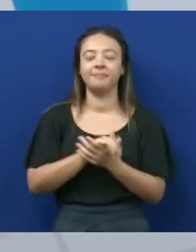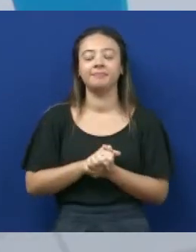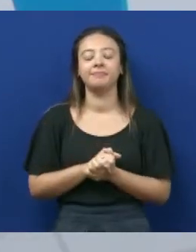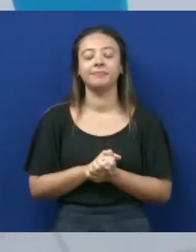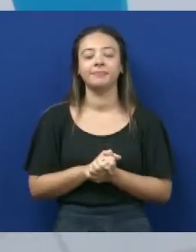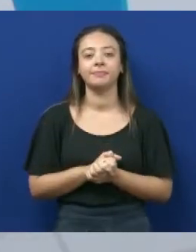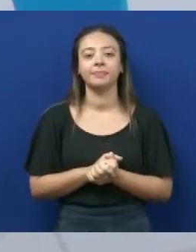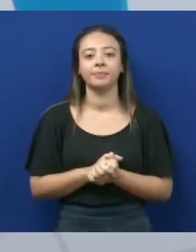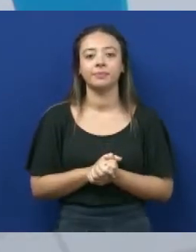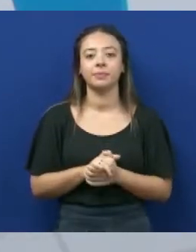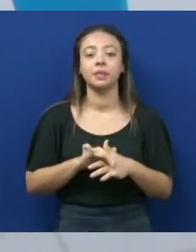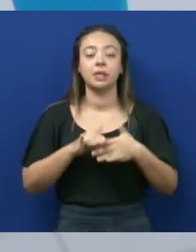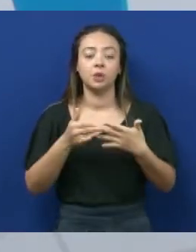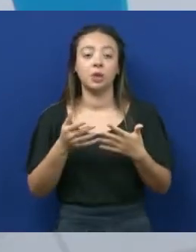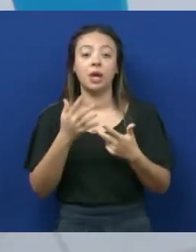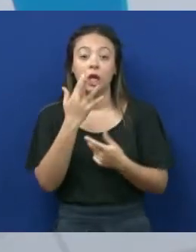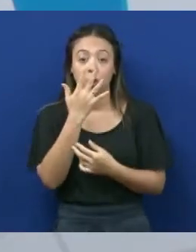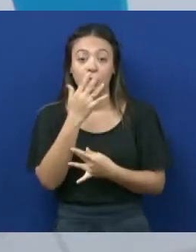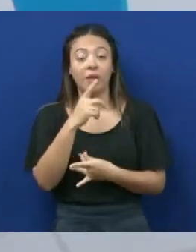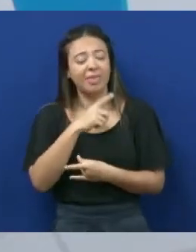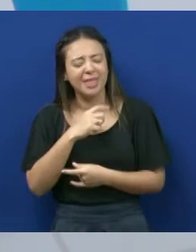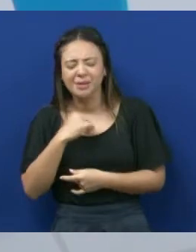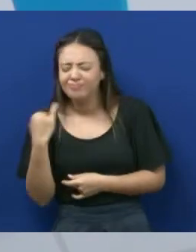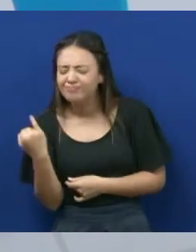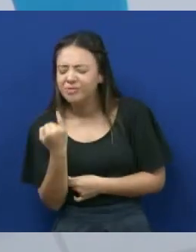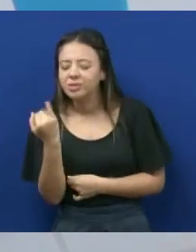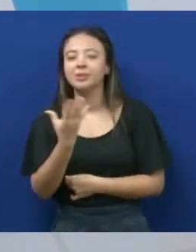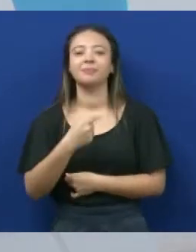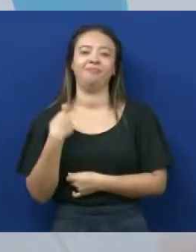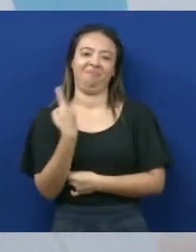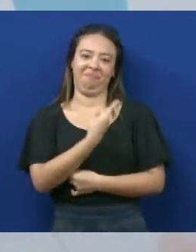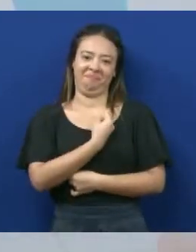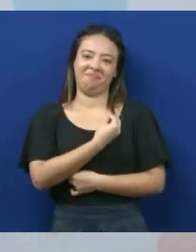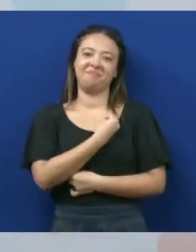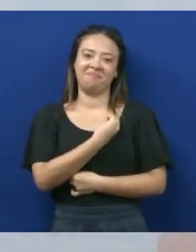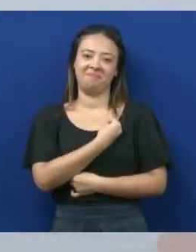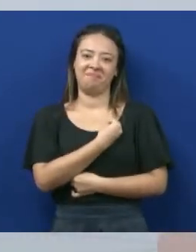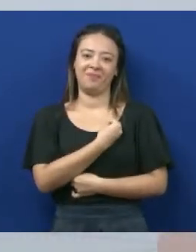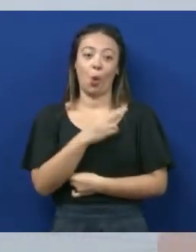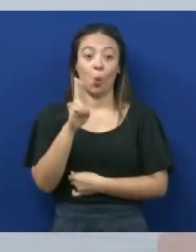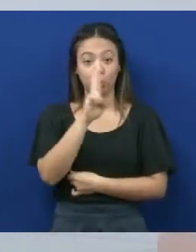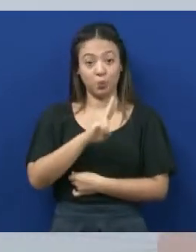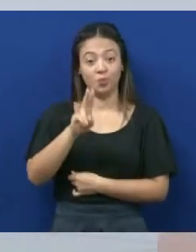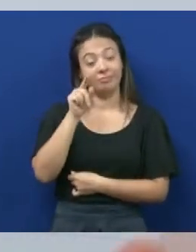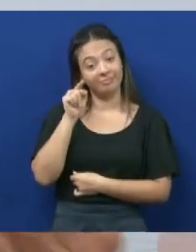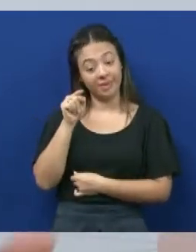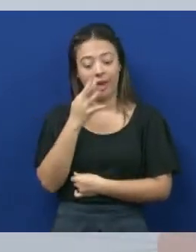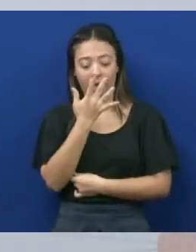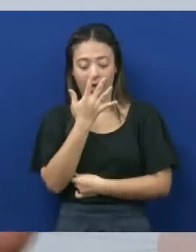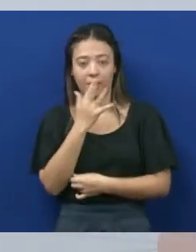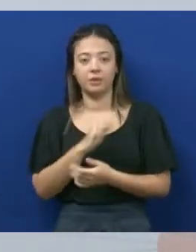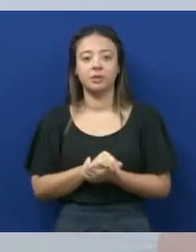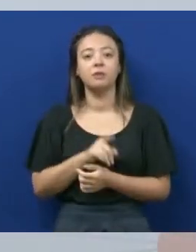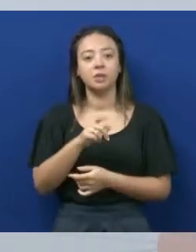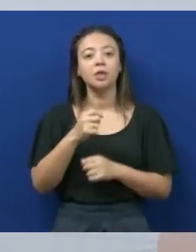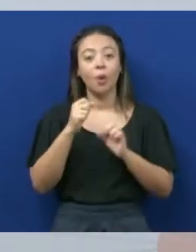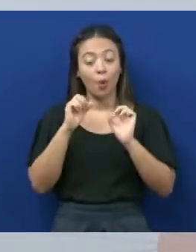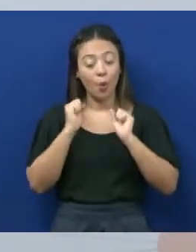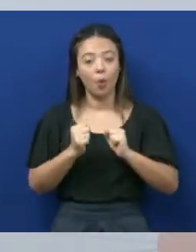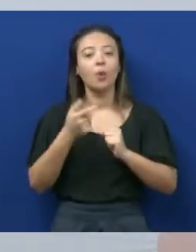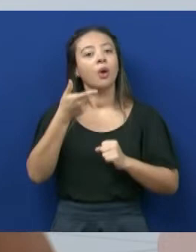assim, as cores, ela tem essa importância na nossa vida. É através delas que você até se